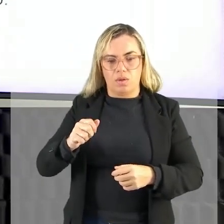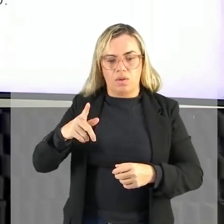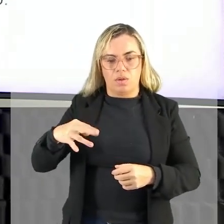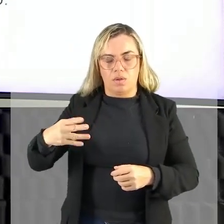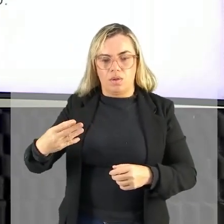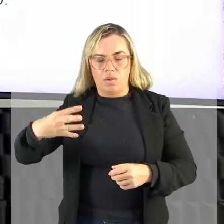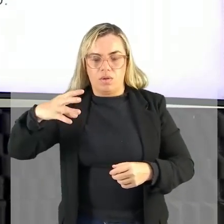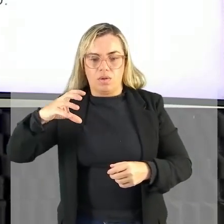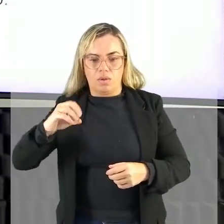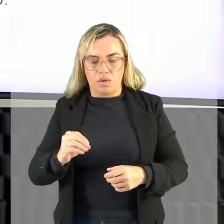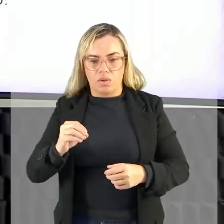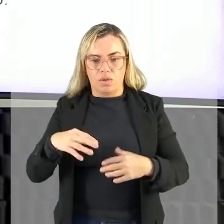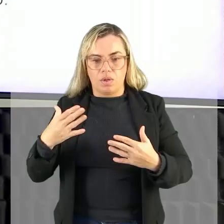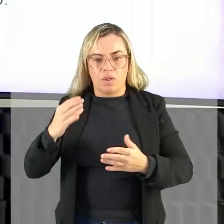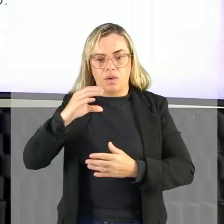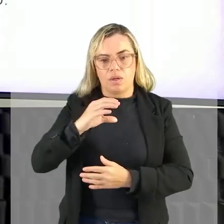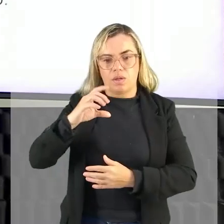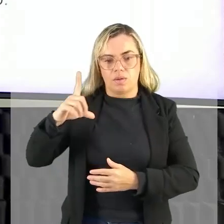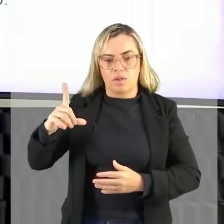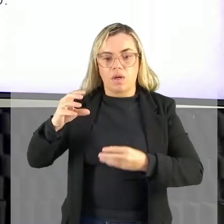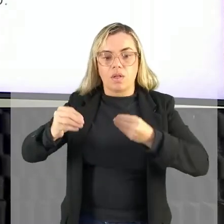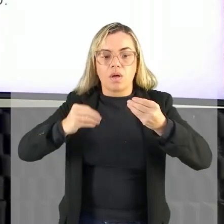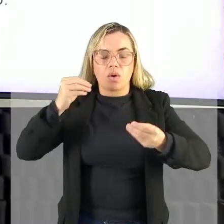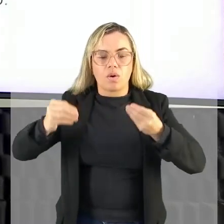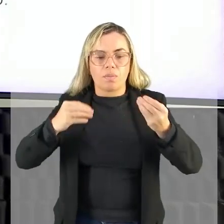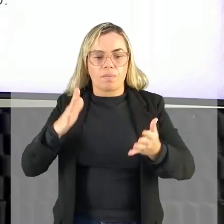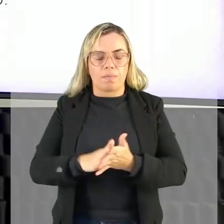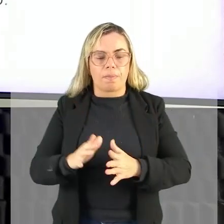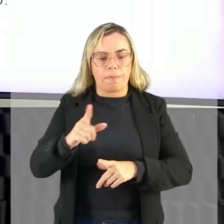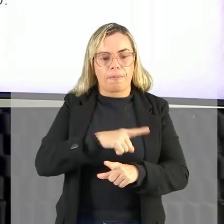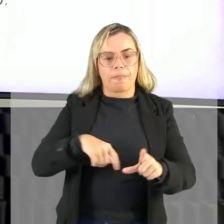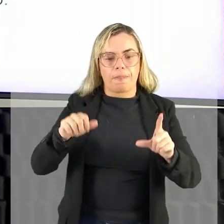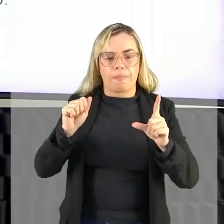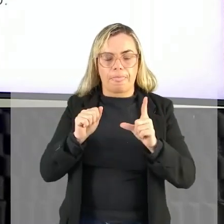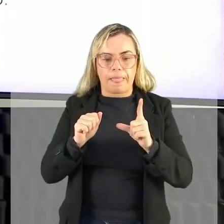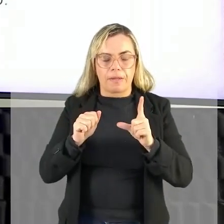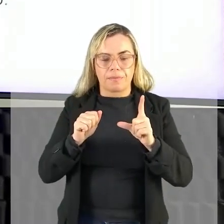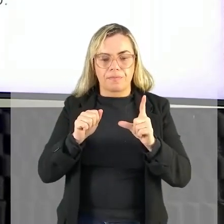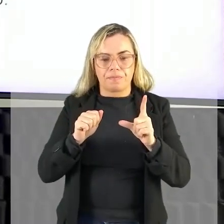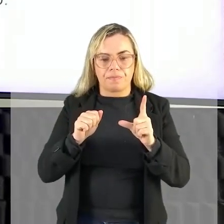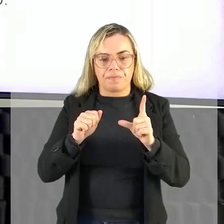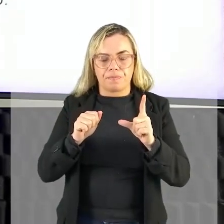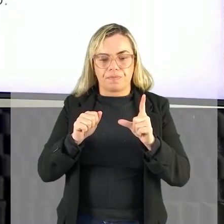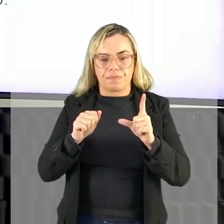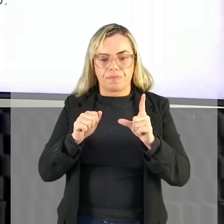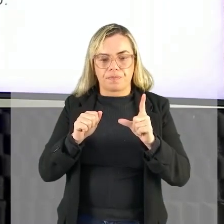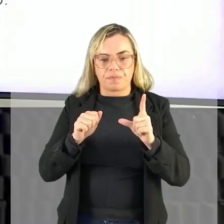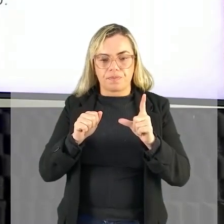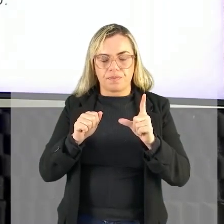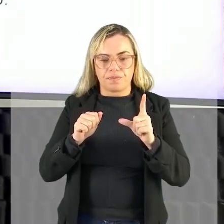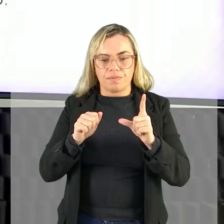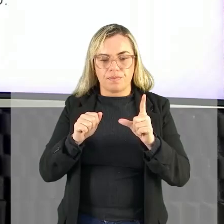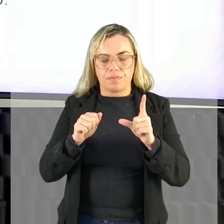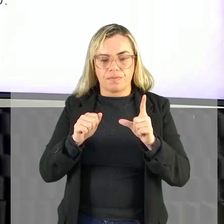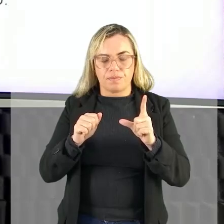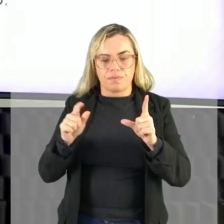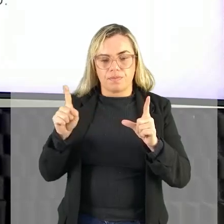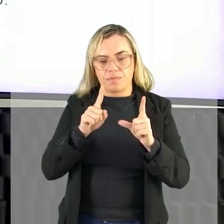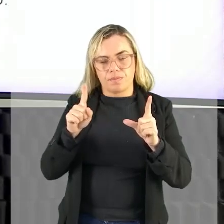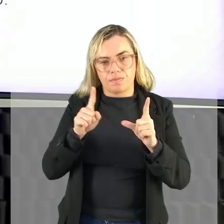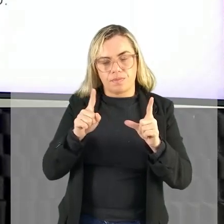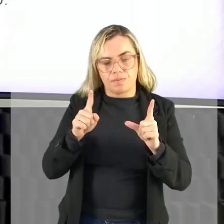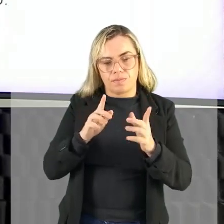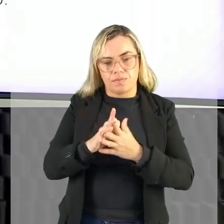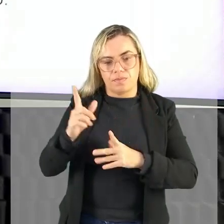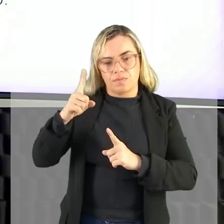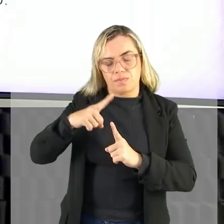astrocitoma pilocítico é classificada como estrutural do tipo deleção? Não.